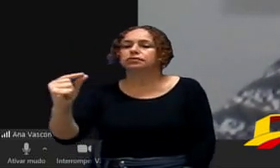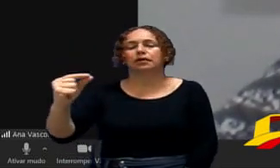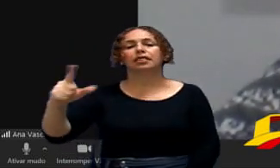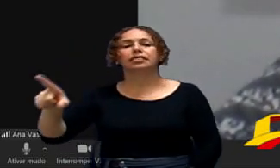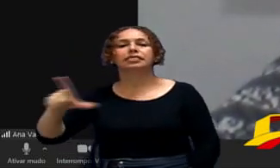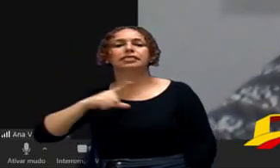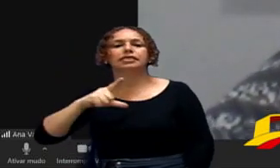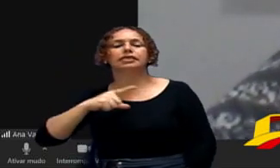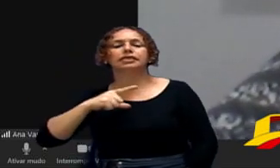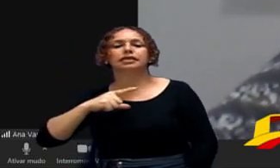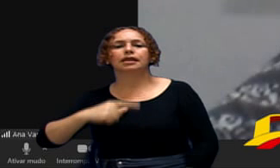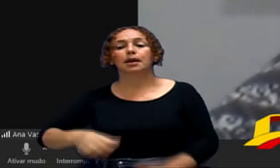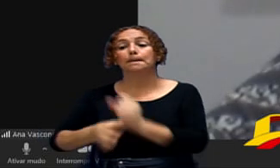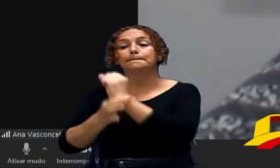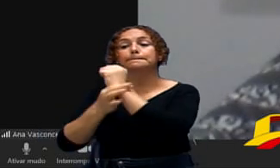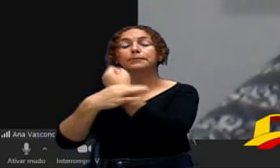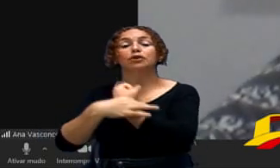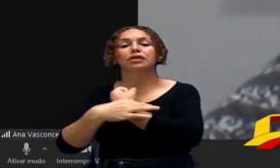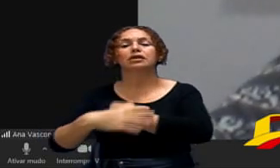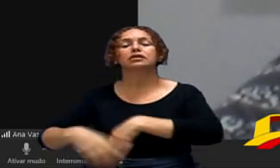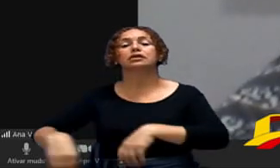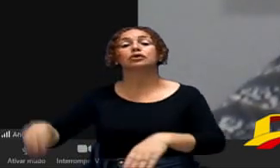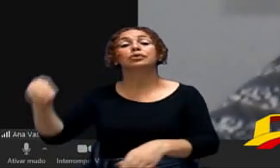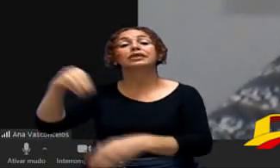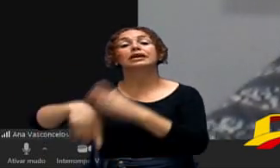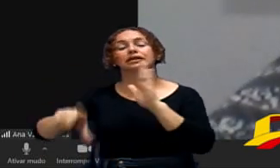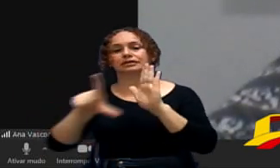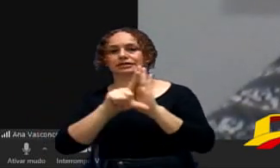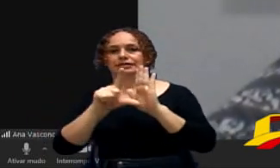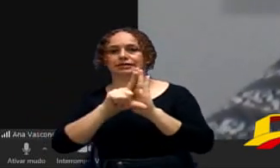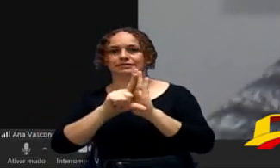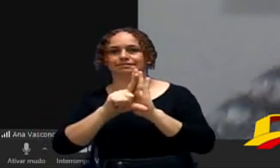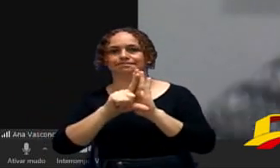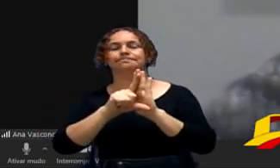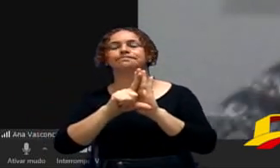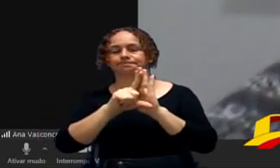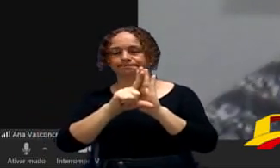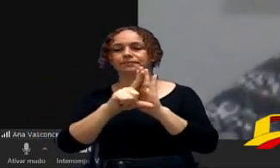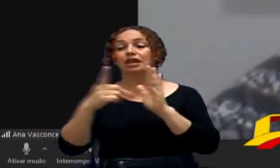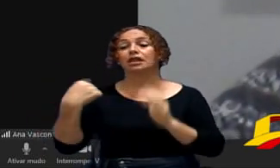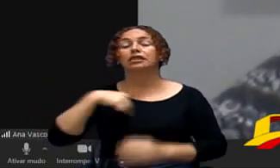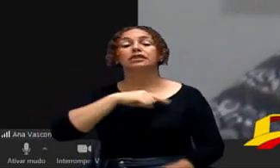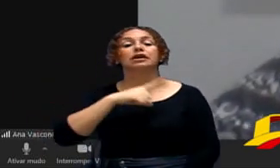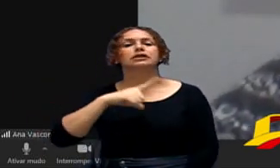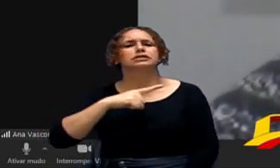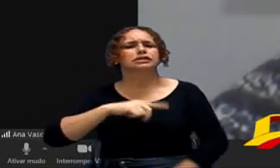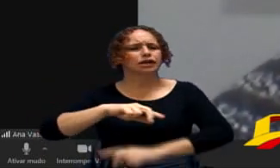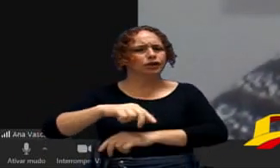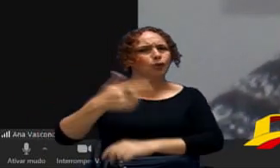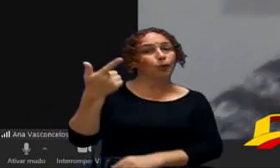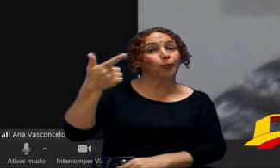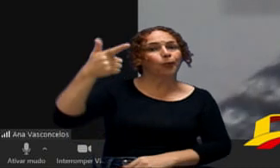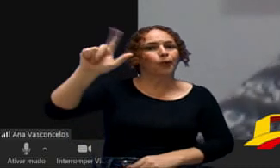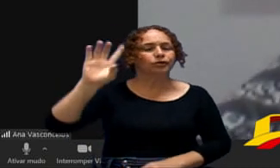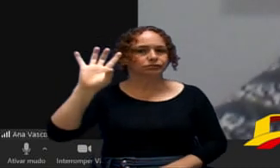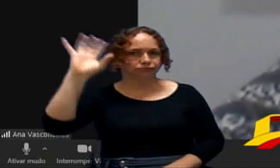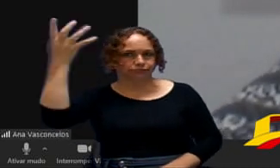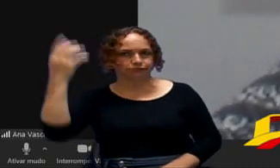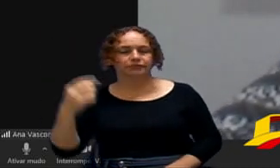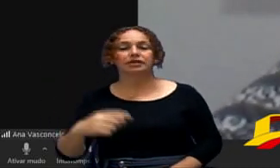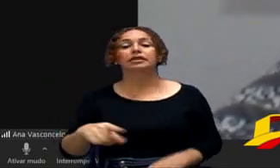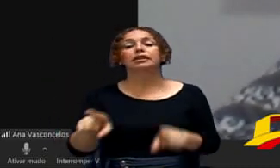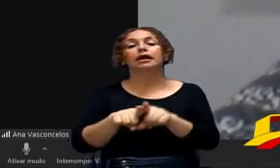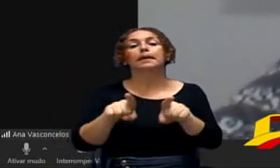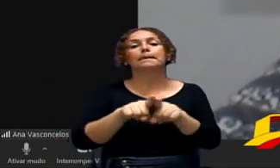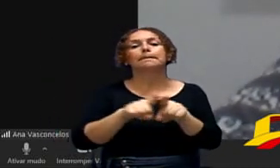constitucional. Nós já tivemos casos semelhantes ao do Sandro. A elefanta Bambi, que morava em Ribeirão Preto e também